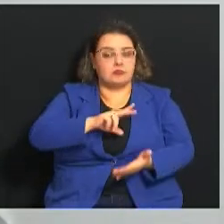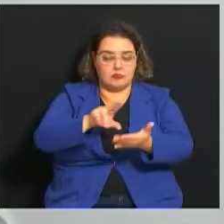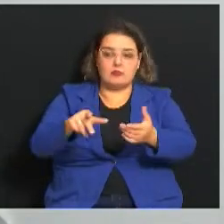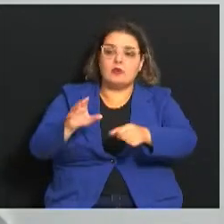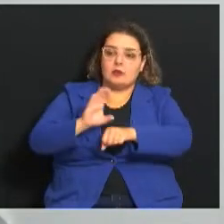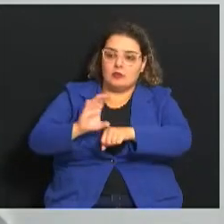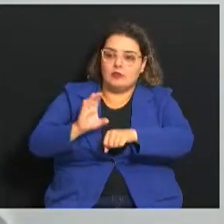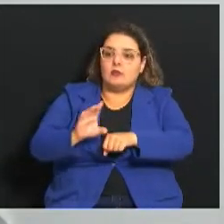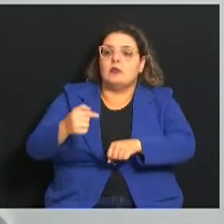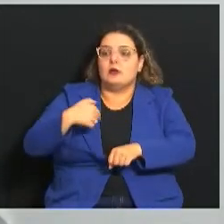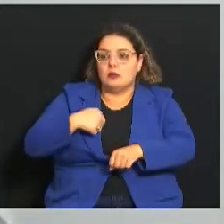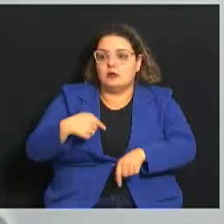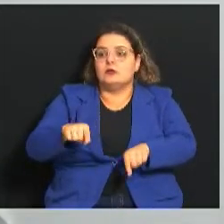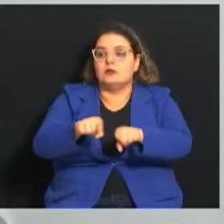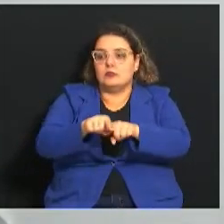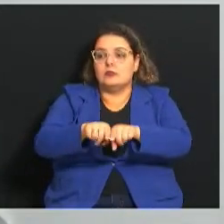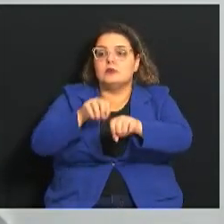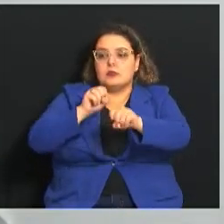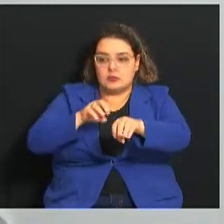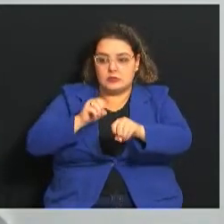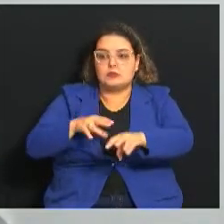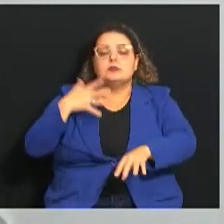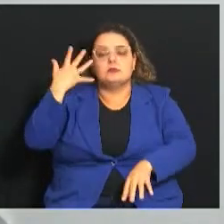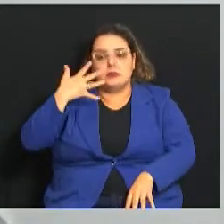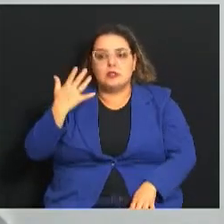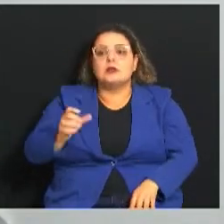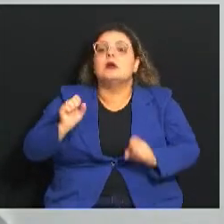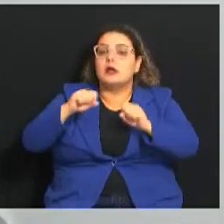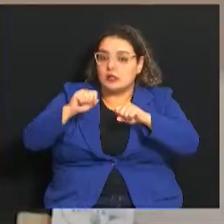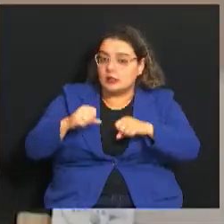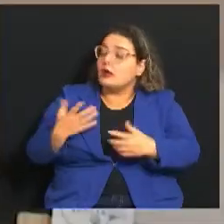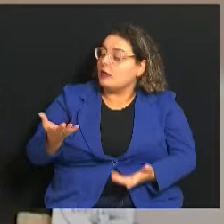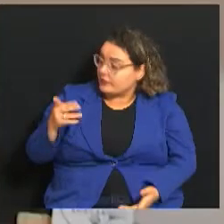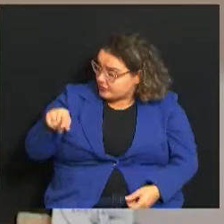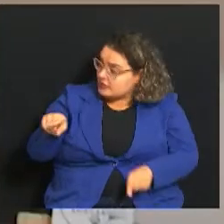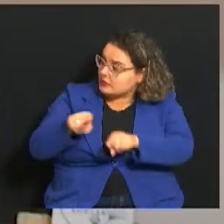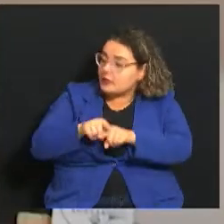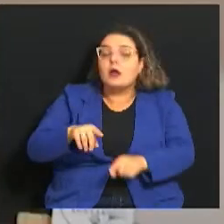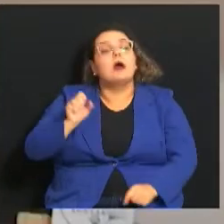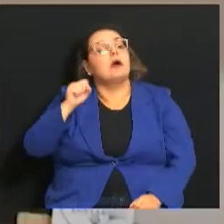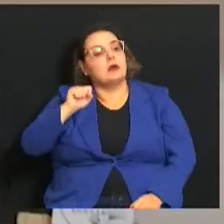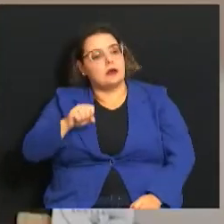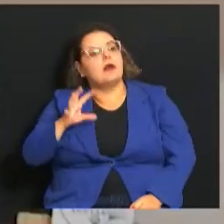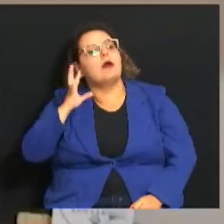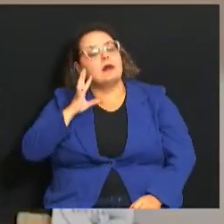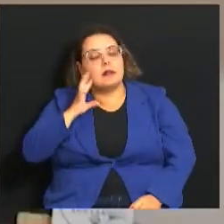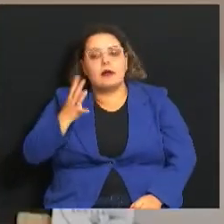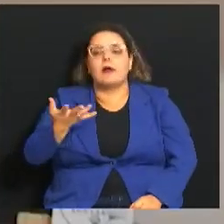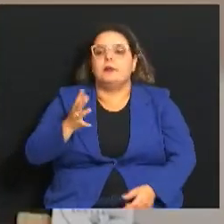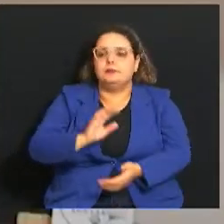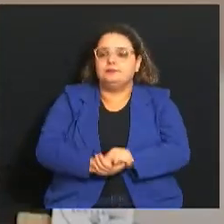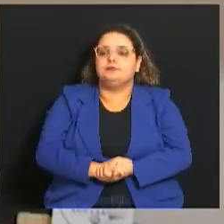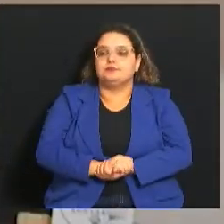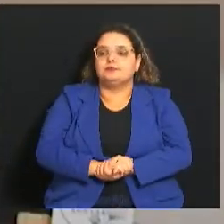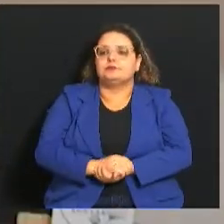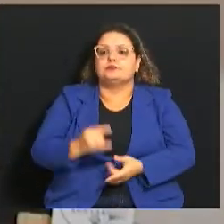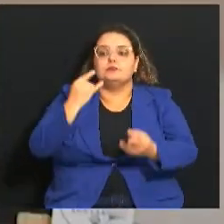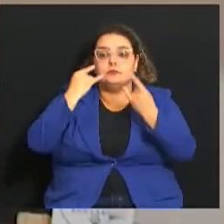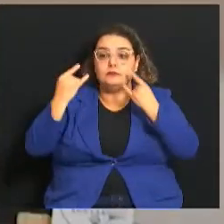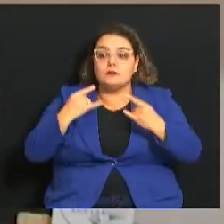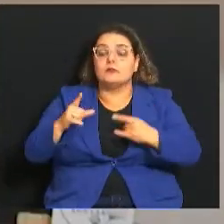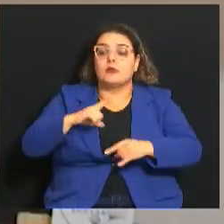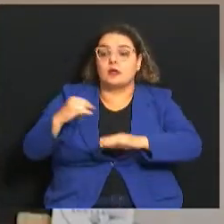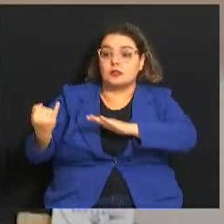ministro curso, né, palestras, oficinas no assunto. Você também ministra curso, sim. Legal. Então, assim, se você tiver interesse, tem várias instituições também que